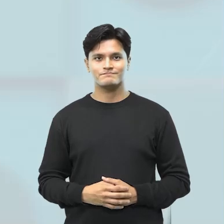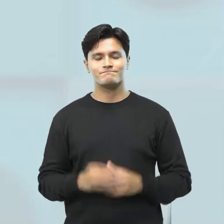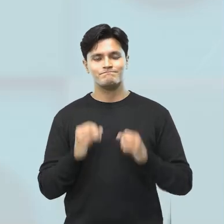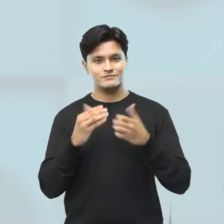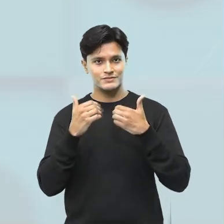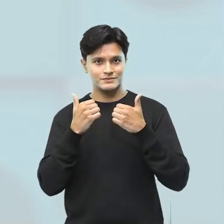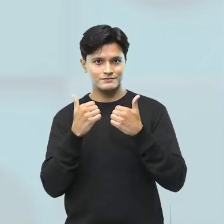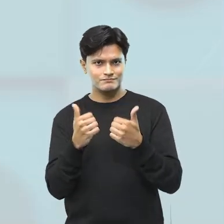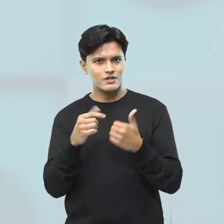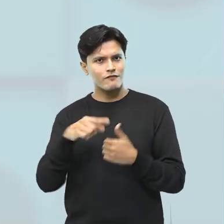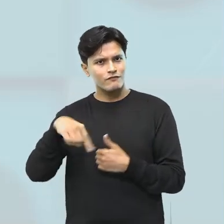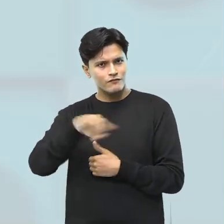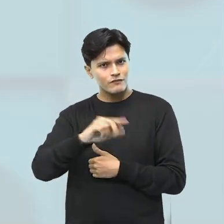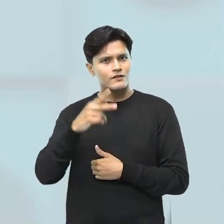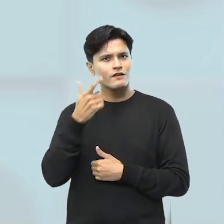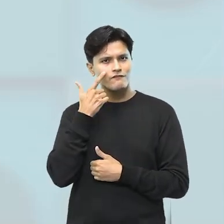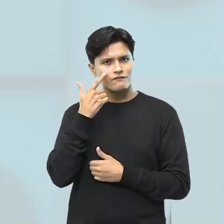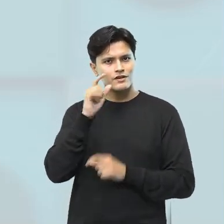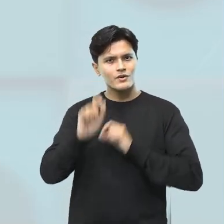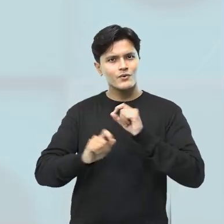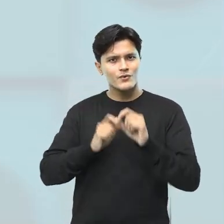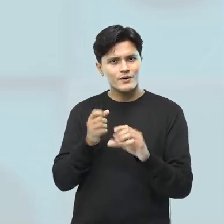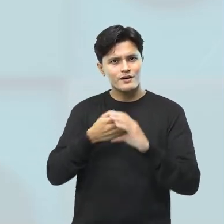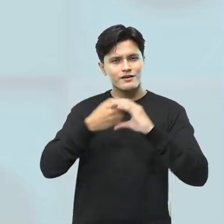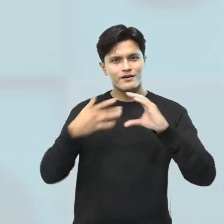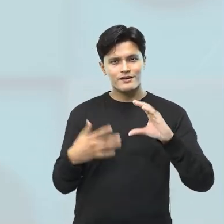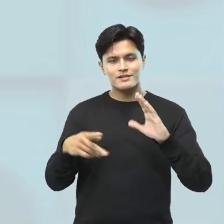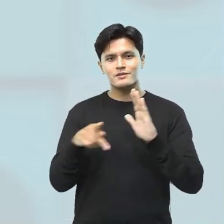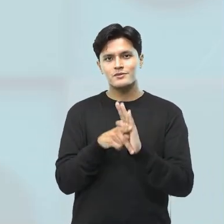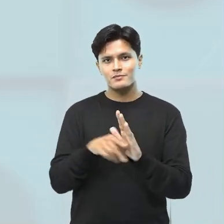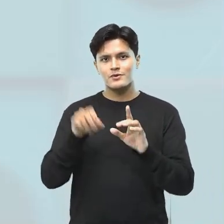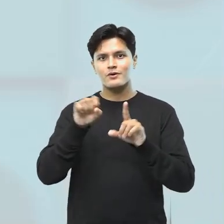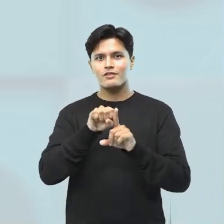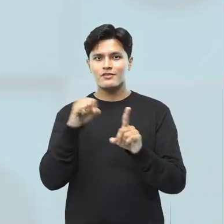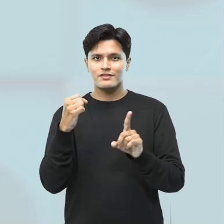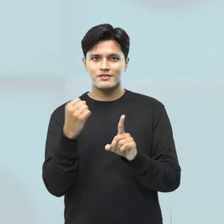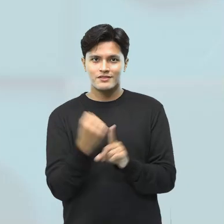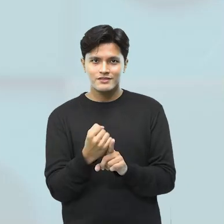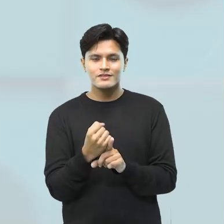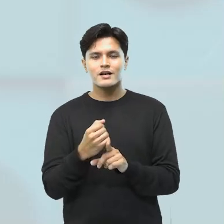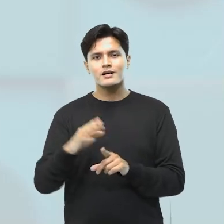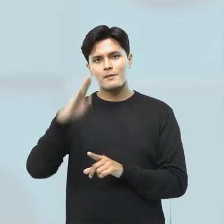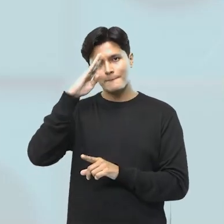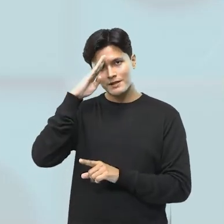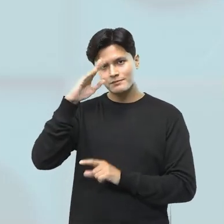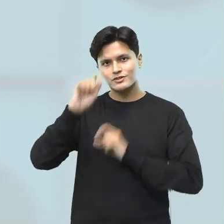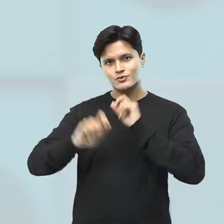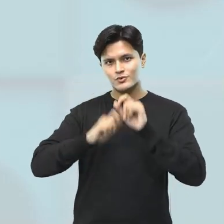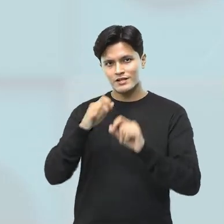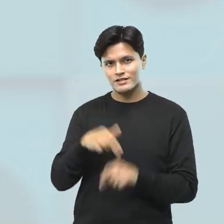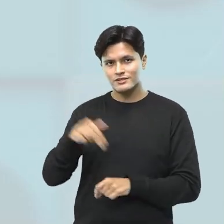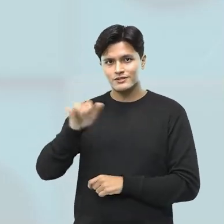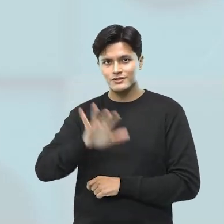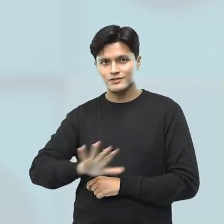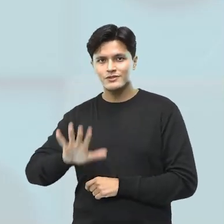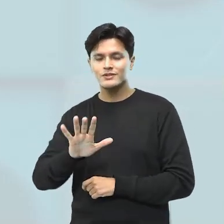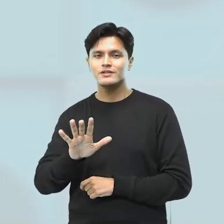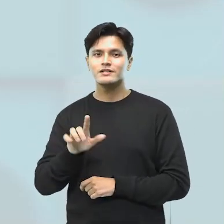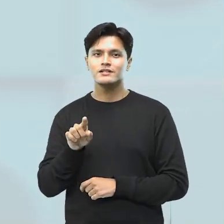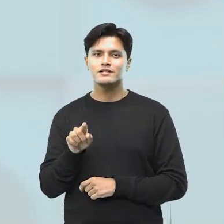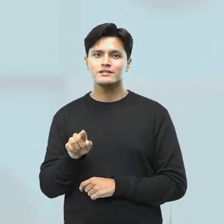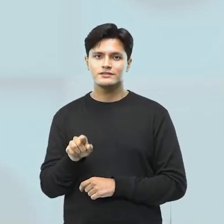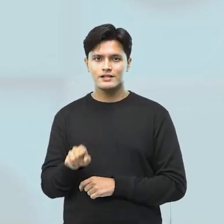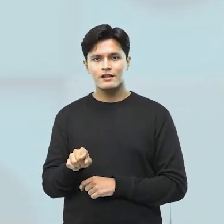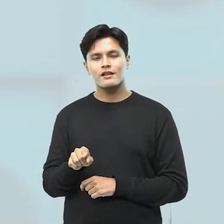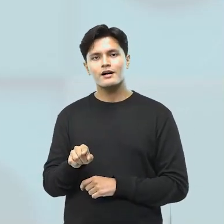Muito bem, então vocês viram essas questões sociais envolvendo principalmente a questão do Nordeste, né, que é onde